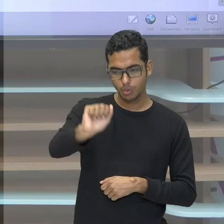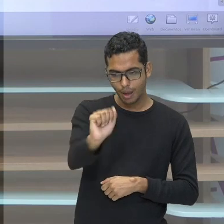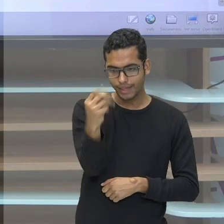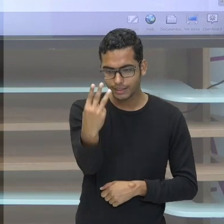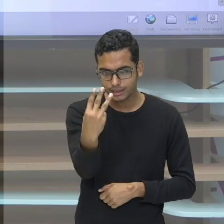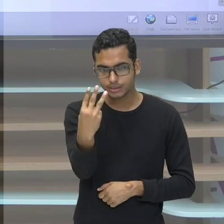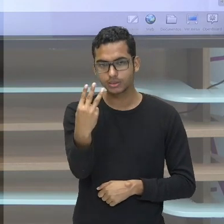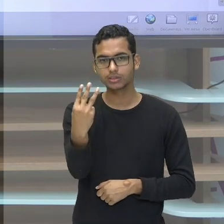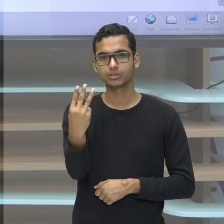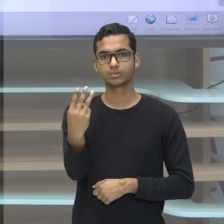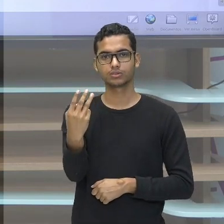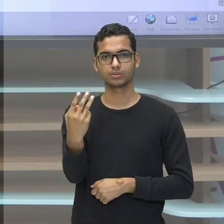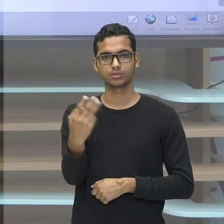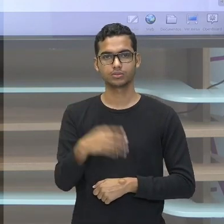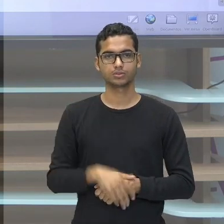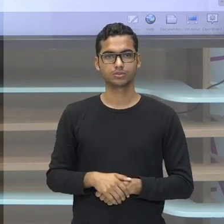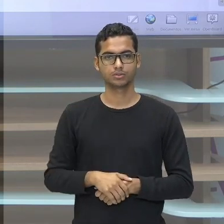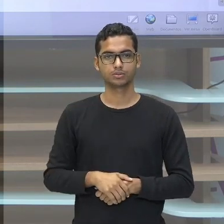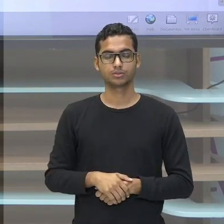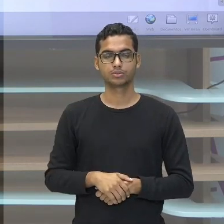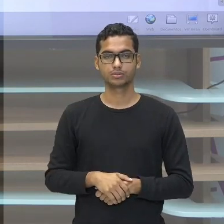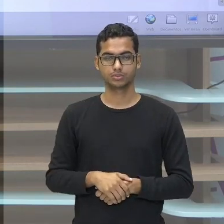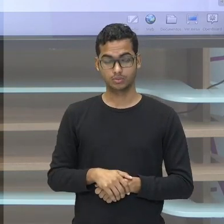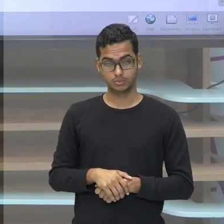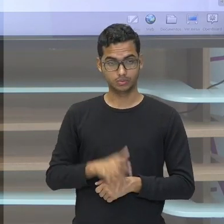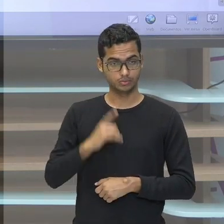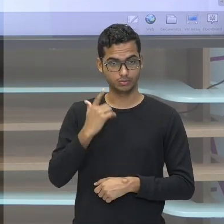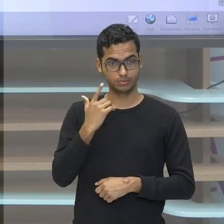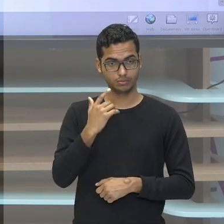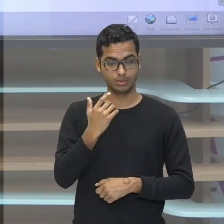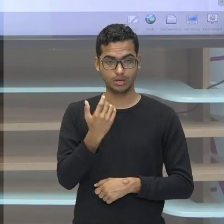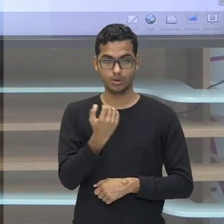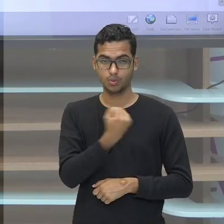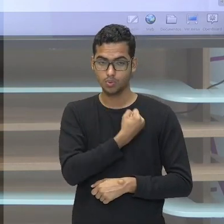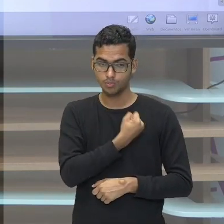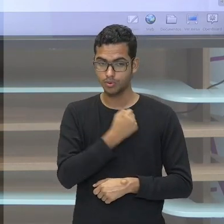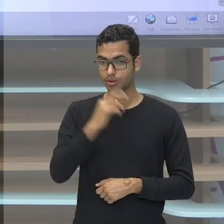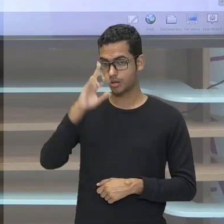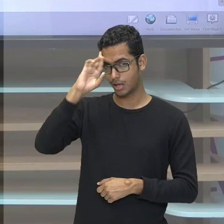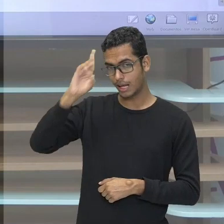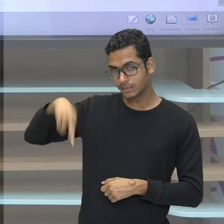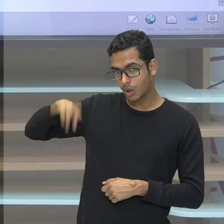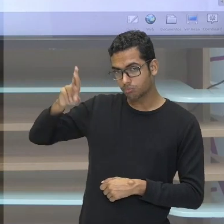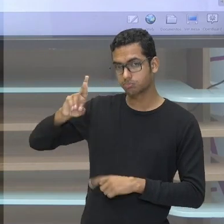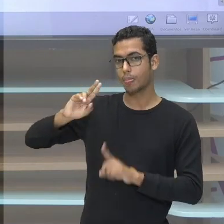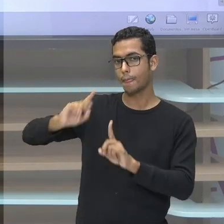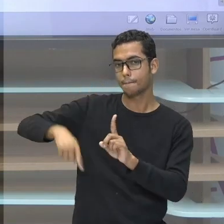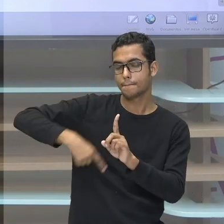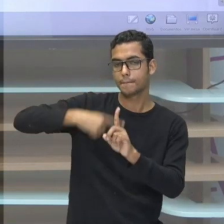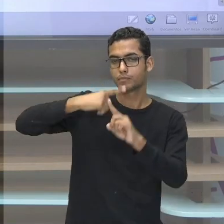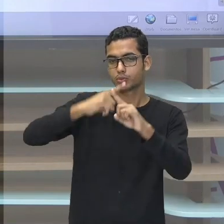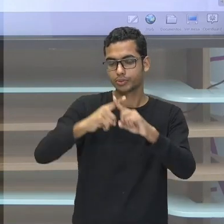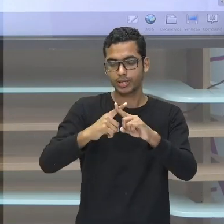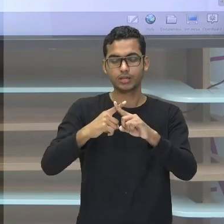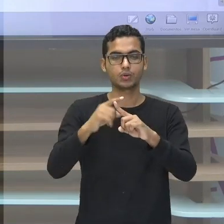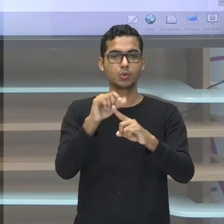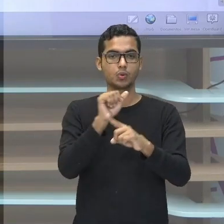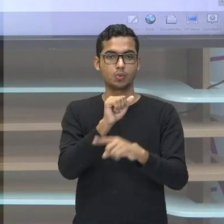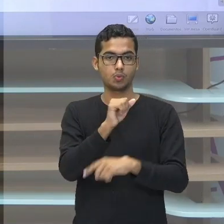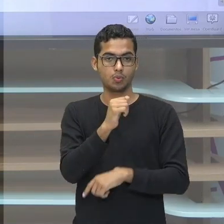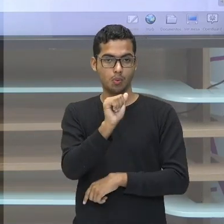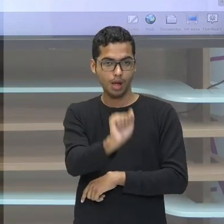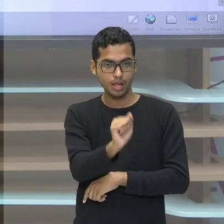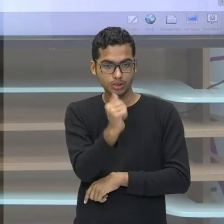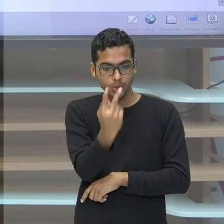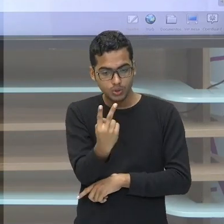conheço, vou multiplicar com o termo anterior, que é o A2, e vou encontrar o A3. Para encontrar o A4, mesma